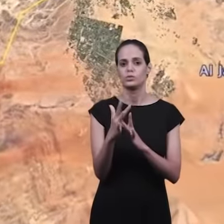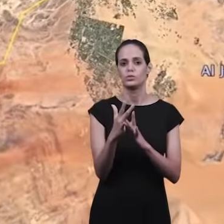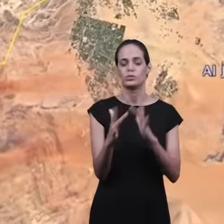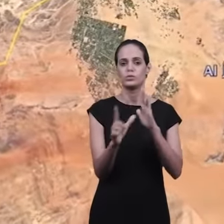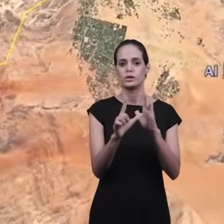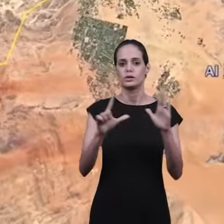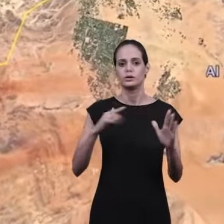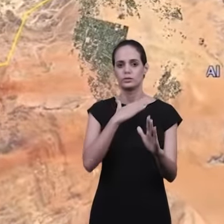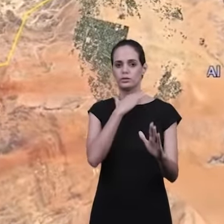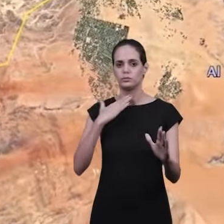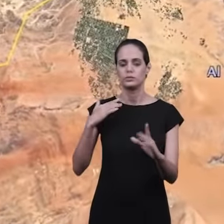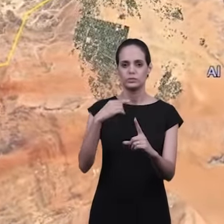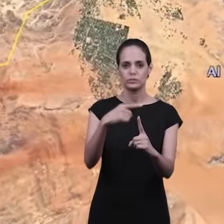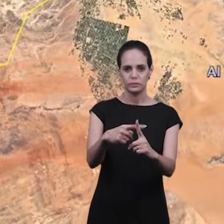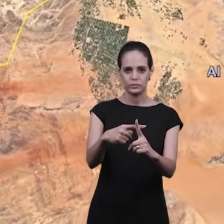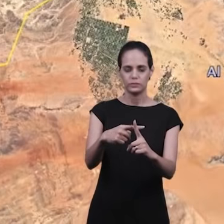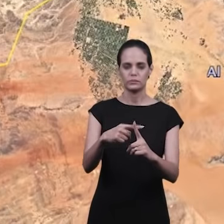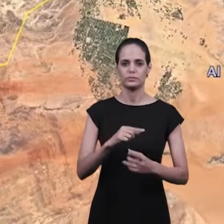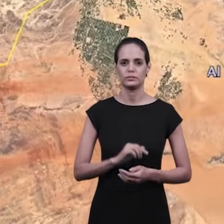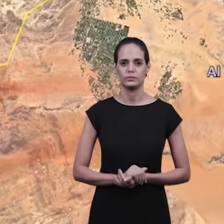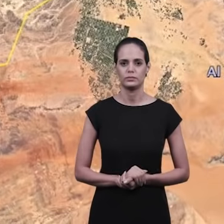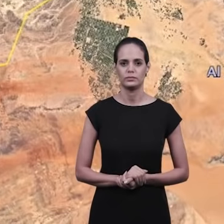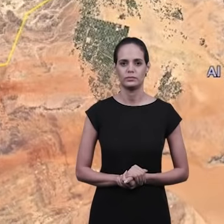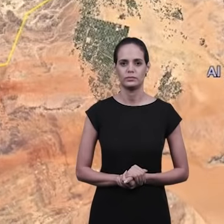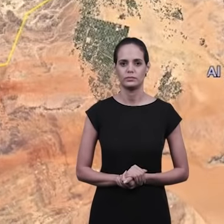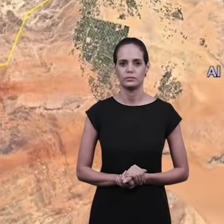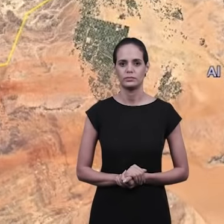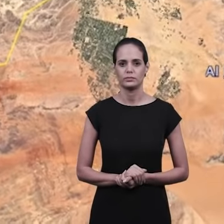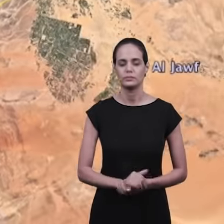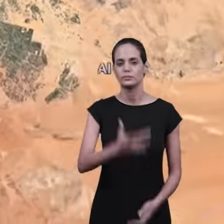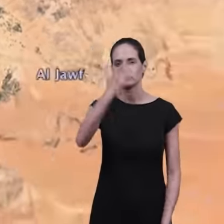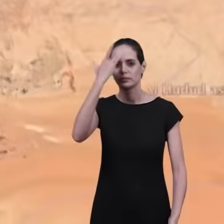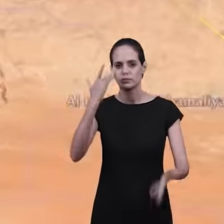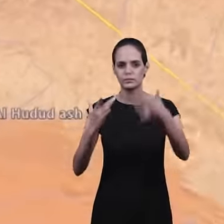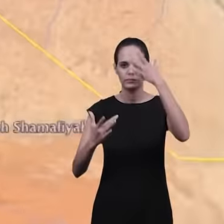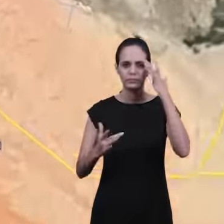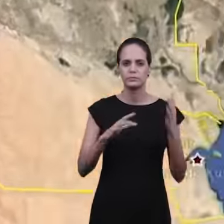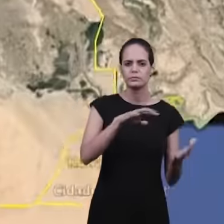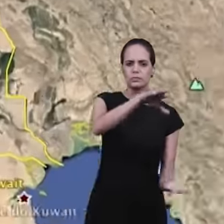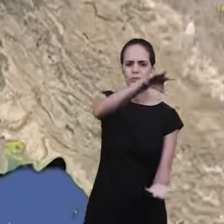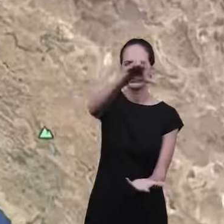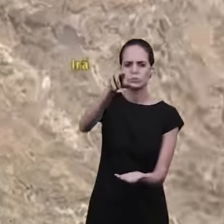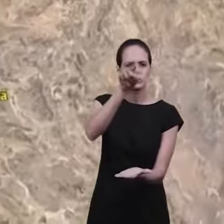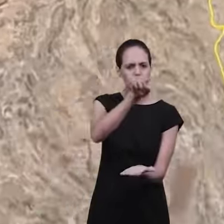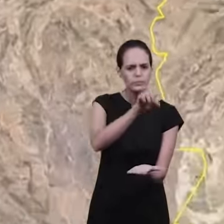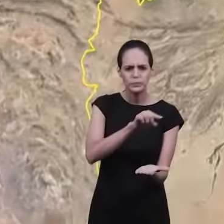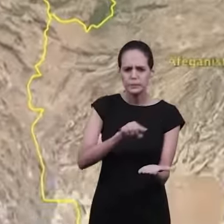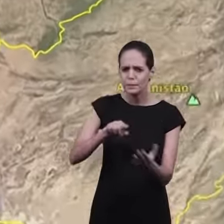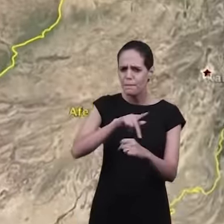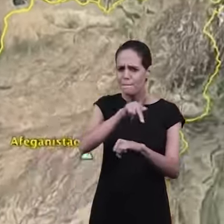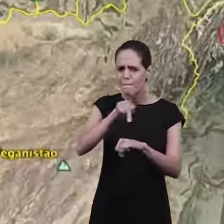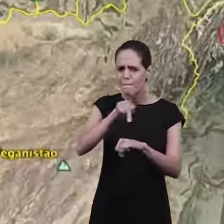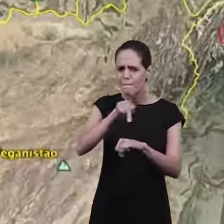na véspera de sua morte na cruz do Calvário. Pessoas de todas as partes do mundo têm sido